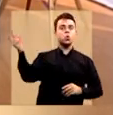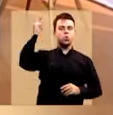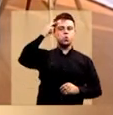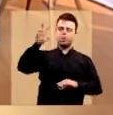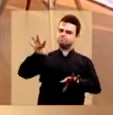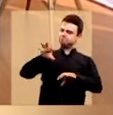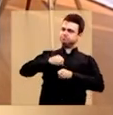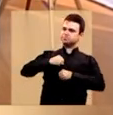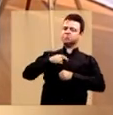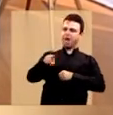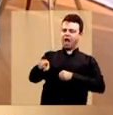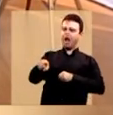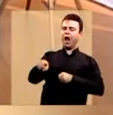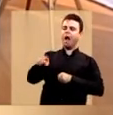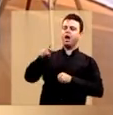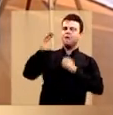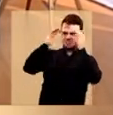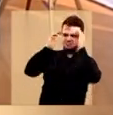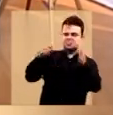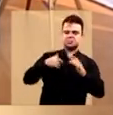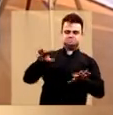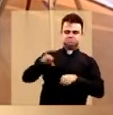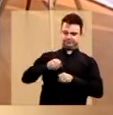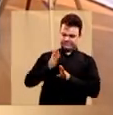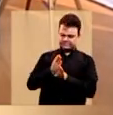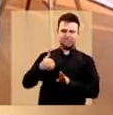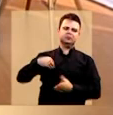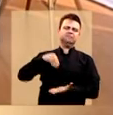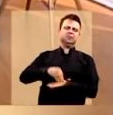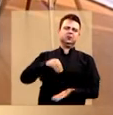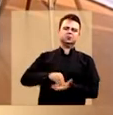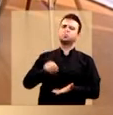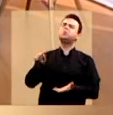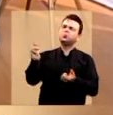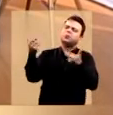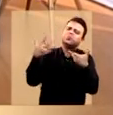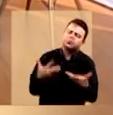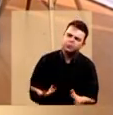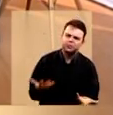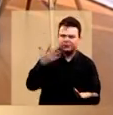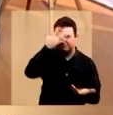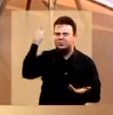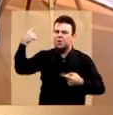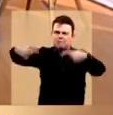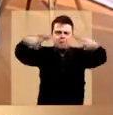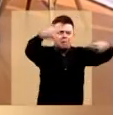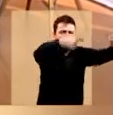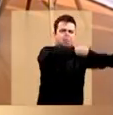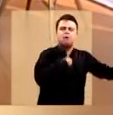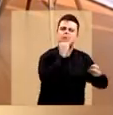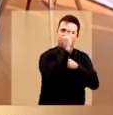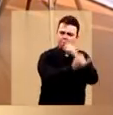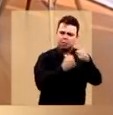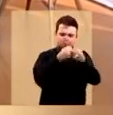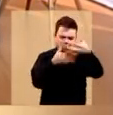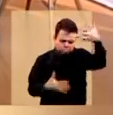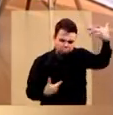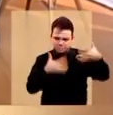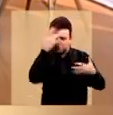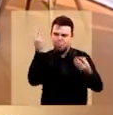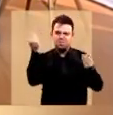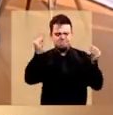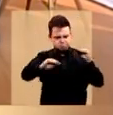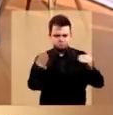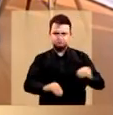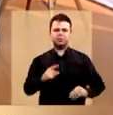é achar que está valorizando, mas não está. Explica para a gente um pouquinho do que é isso. Esse é um debate que vem tomando as redes. Como é que a gente pode entender